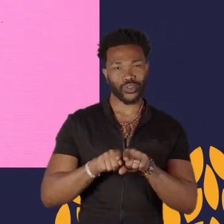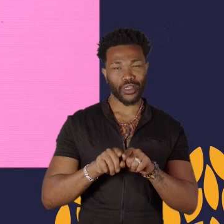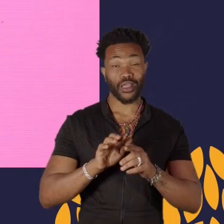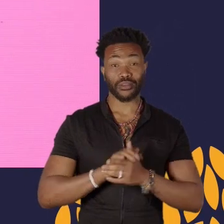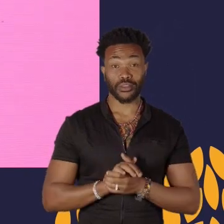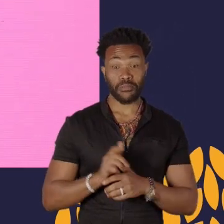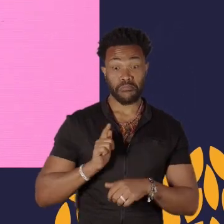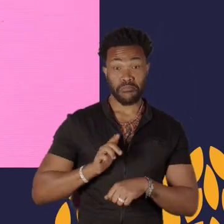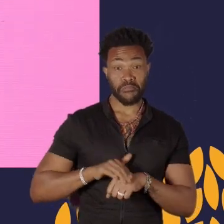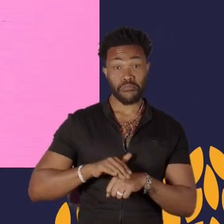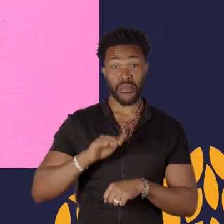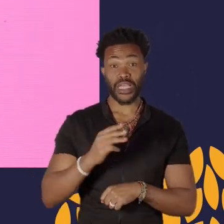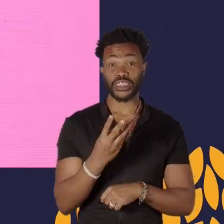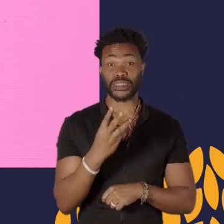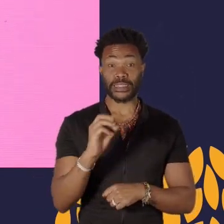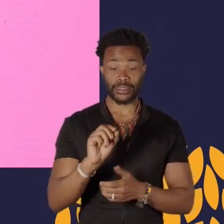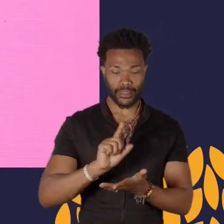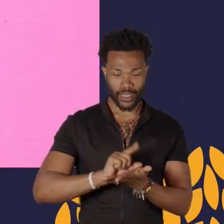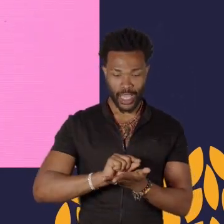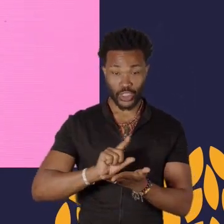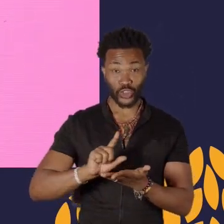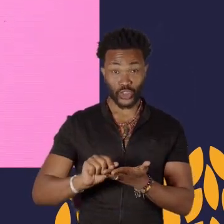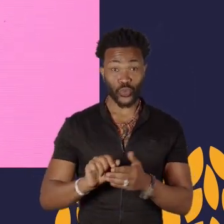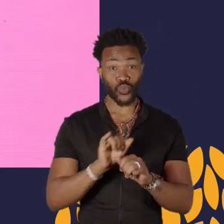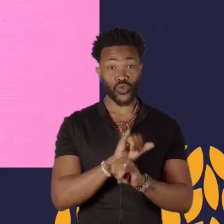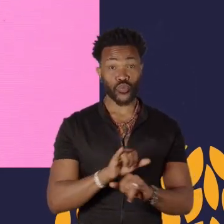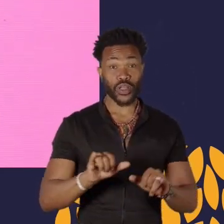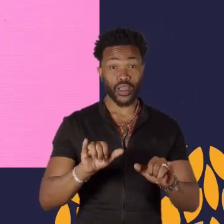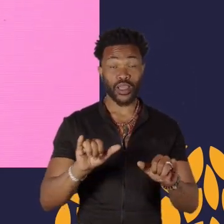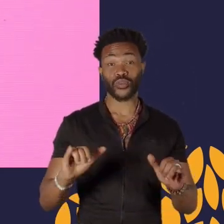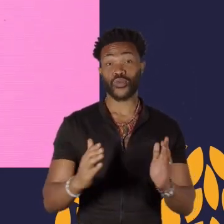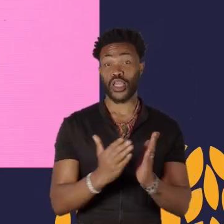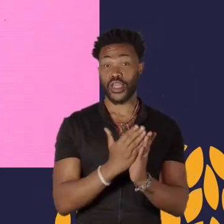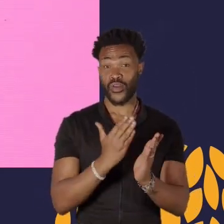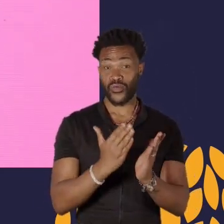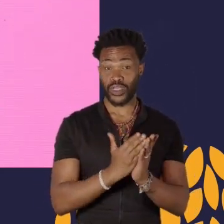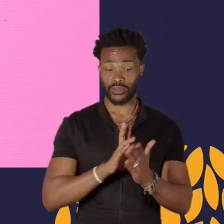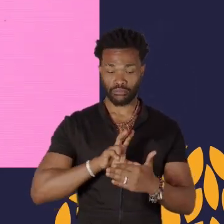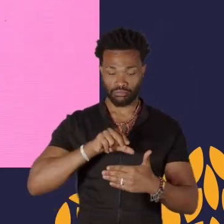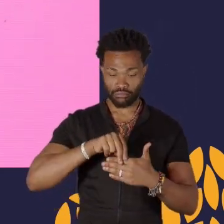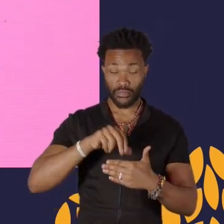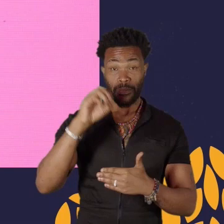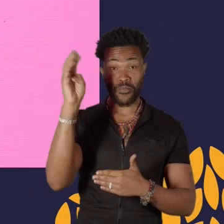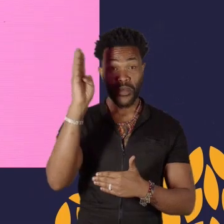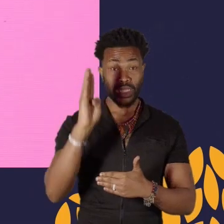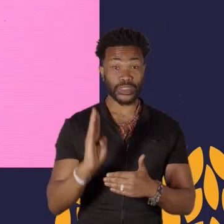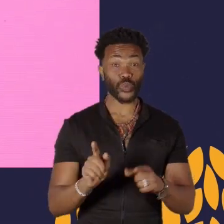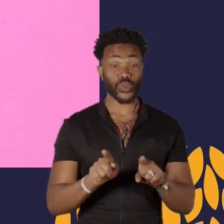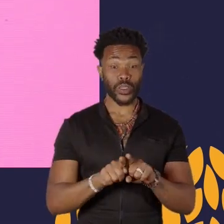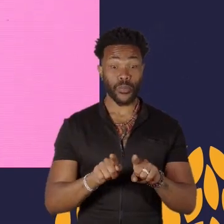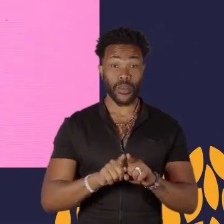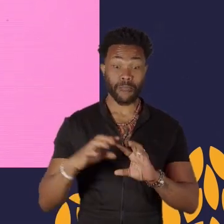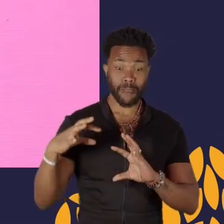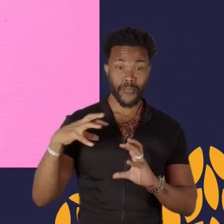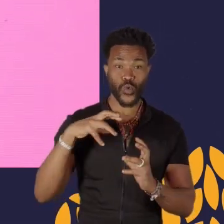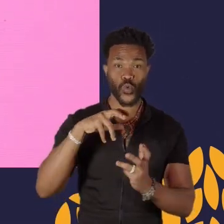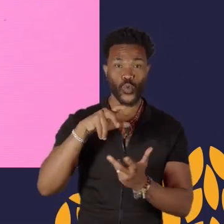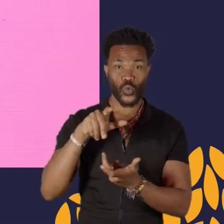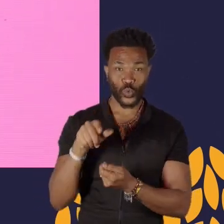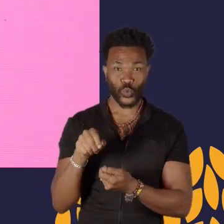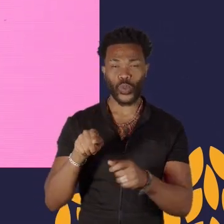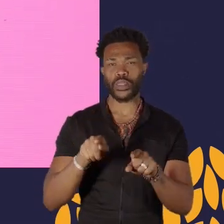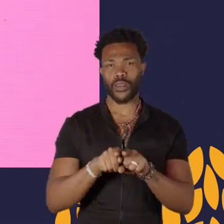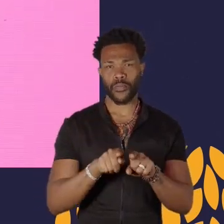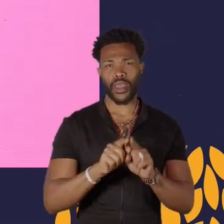Tem mais de 30 artigos científicos publicados em revistas indexadas nacionais e internacionais, além